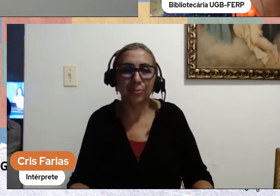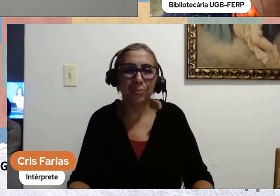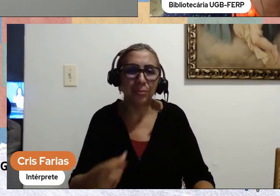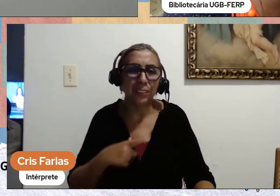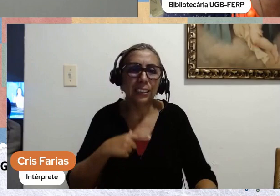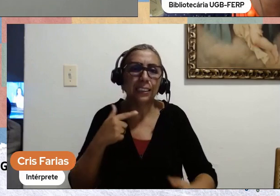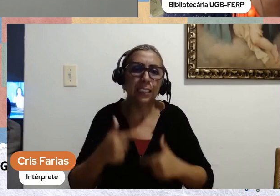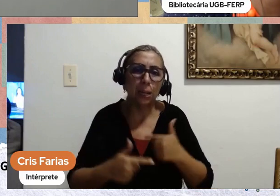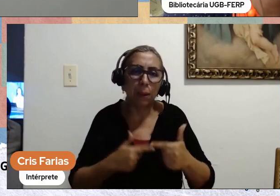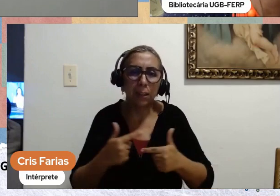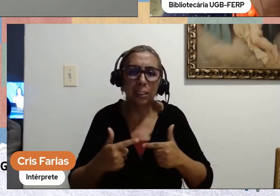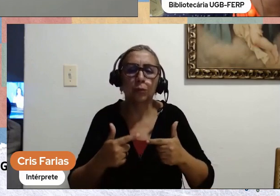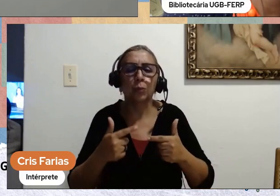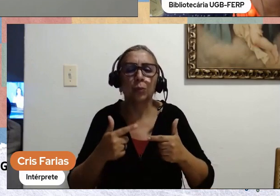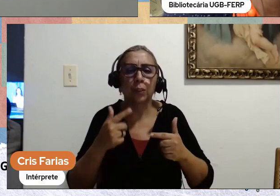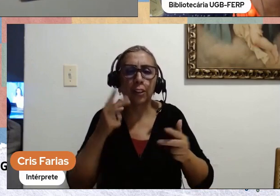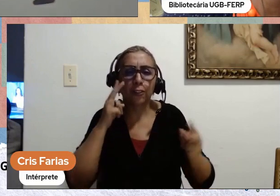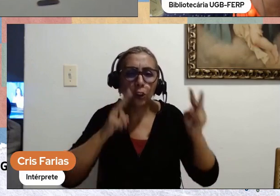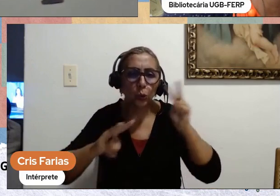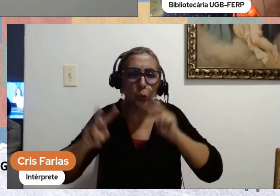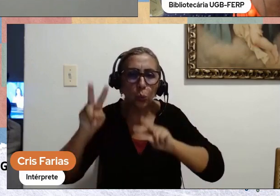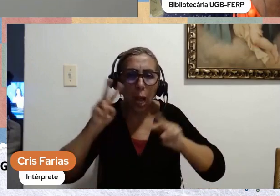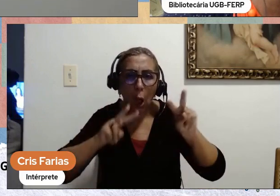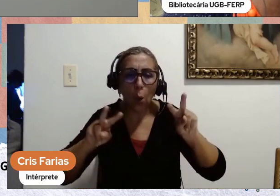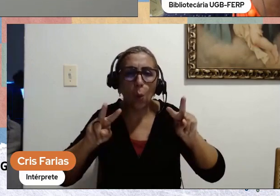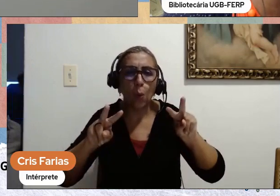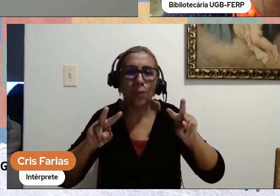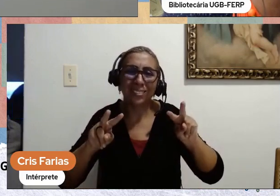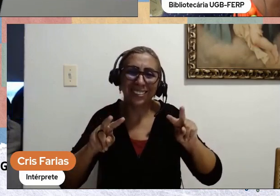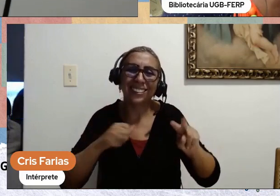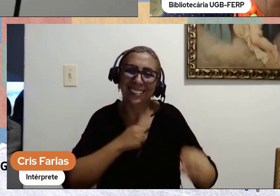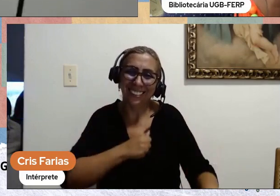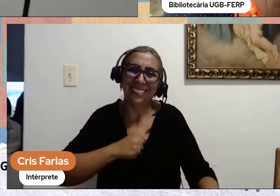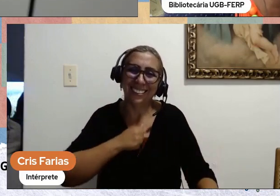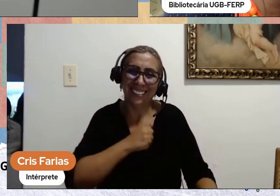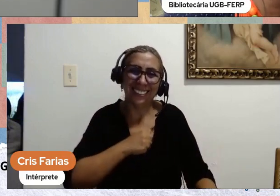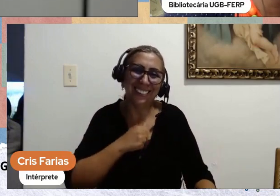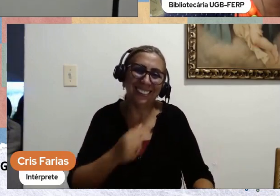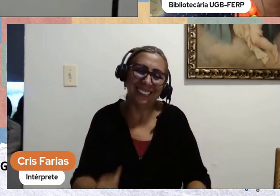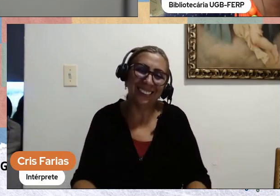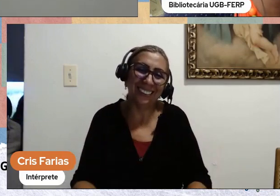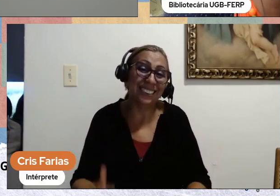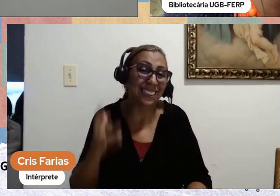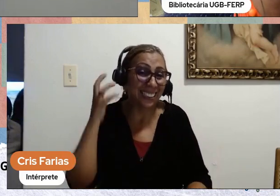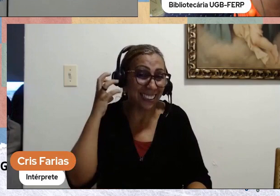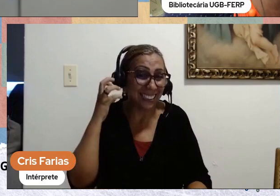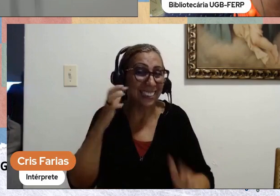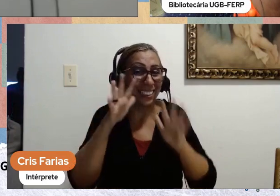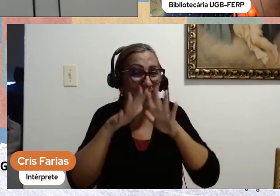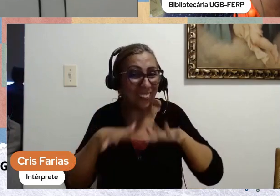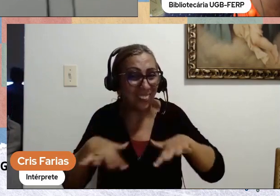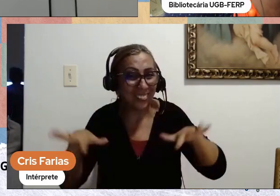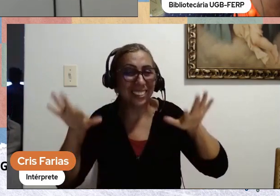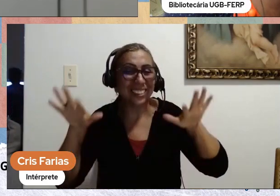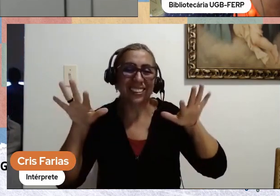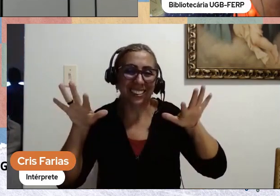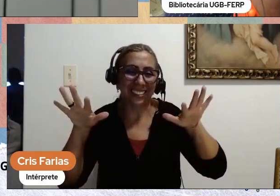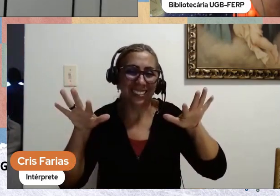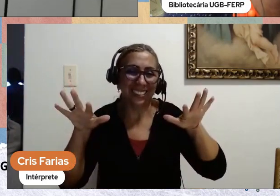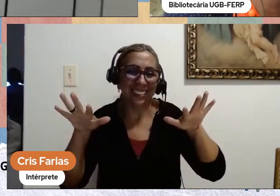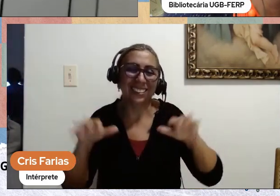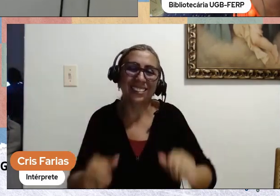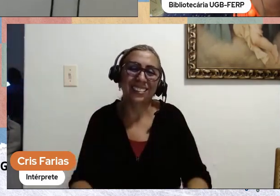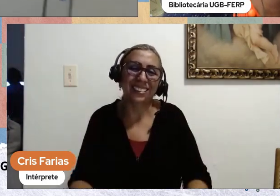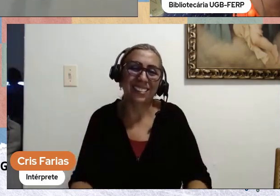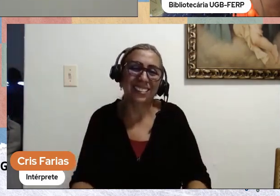com audiovisual, matando a saudade, hein, Cris? Gente, a Cris, ela é da UFC, né?